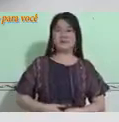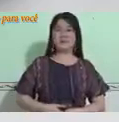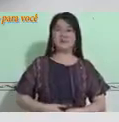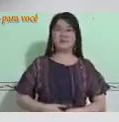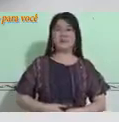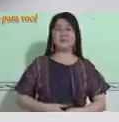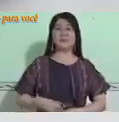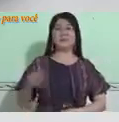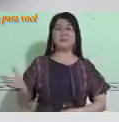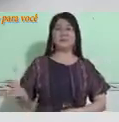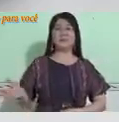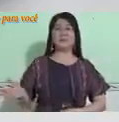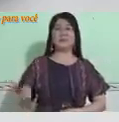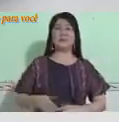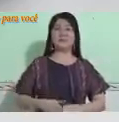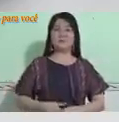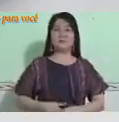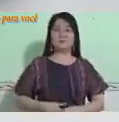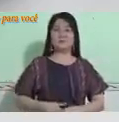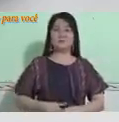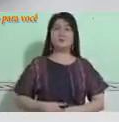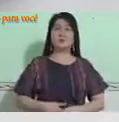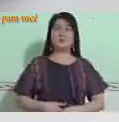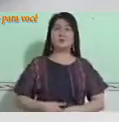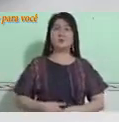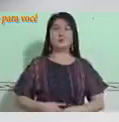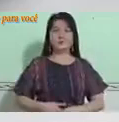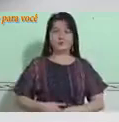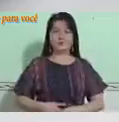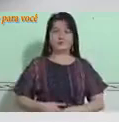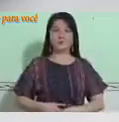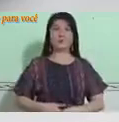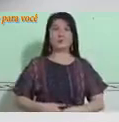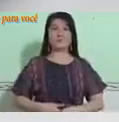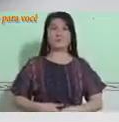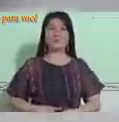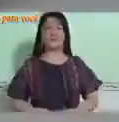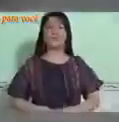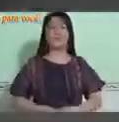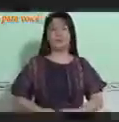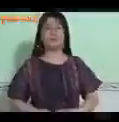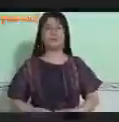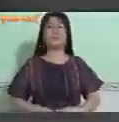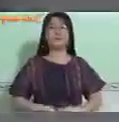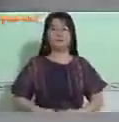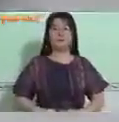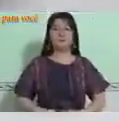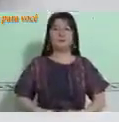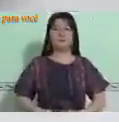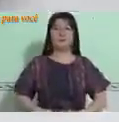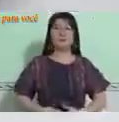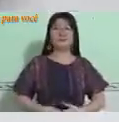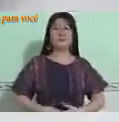PAVSONHSIDOCOMO ventilação proporcional assistida, vírgula, é o tipo de aparelho mais utilizado em hospitais nas UTIs e funcionais e adaptando